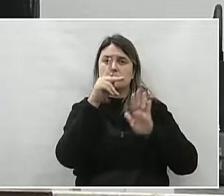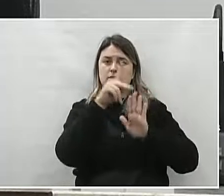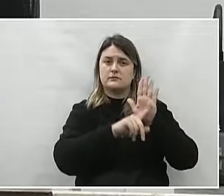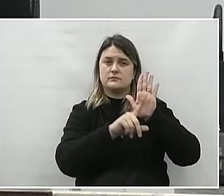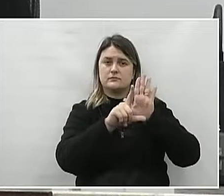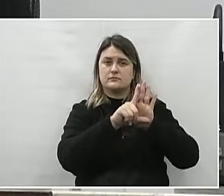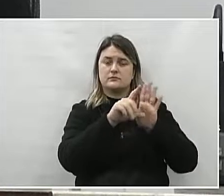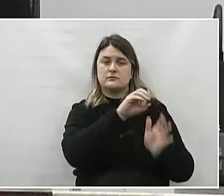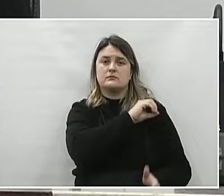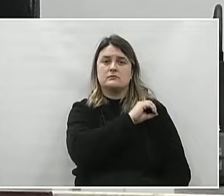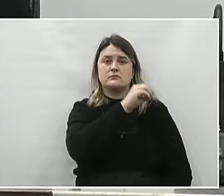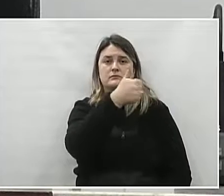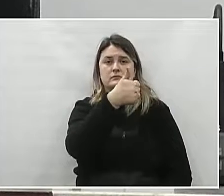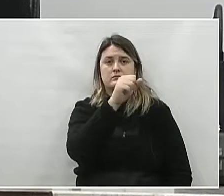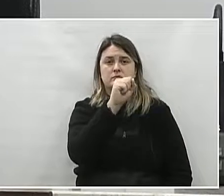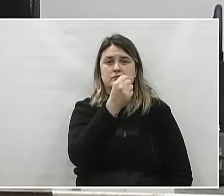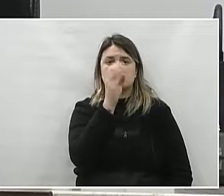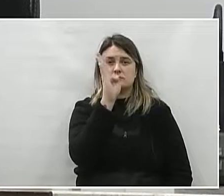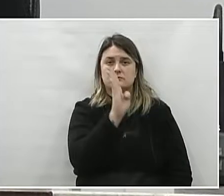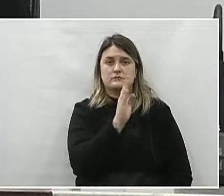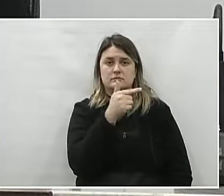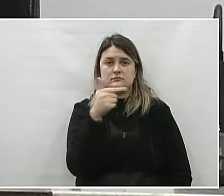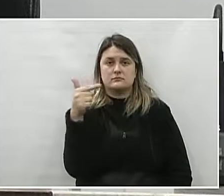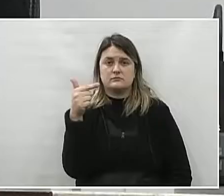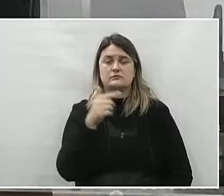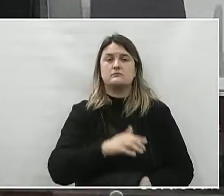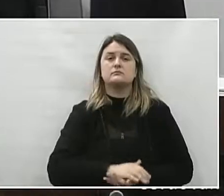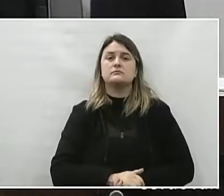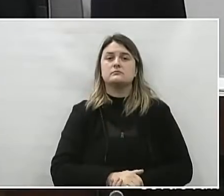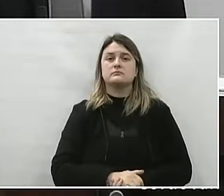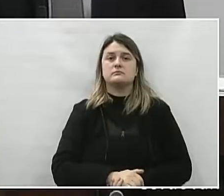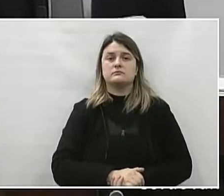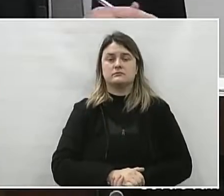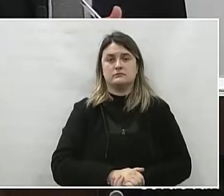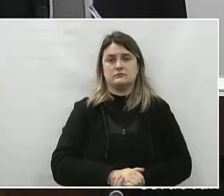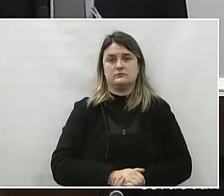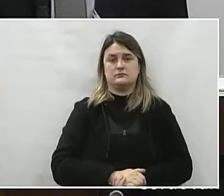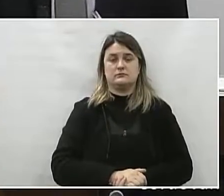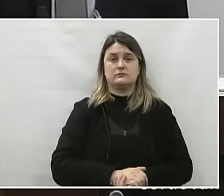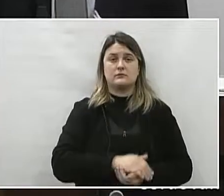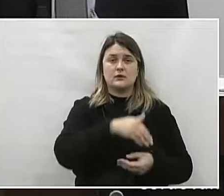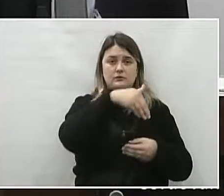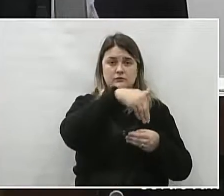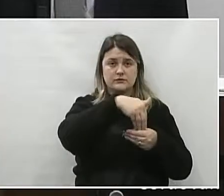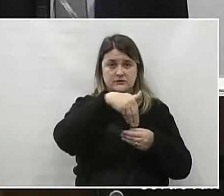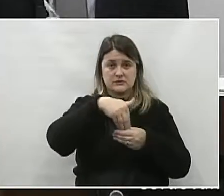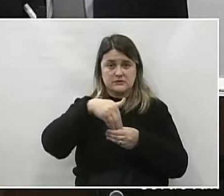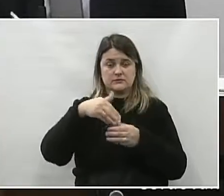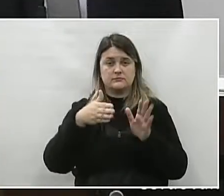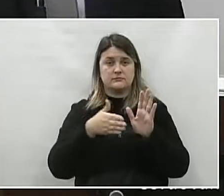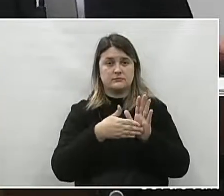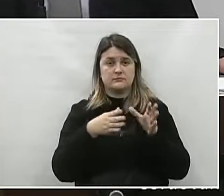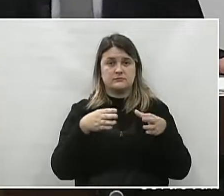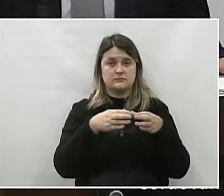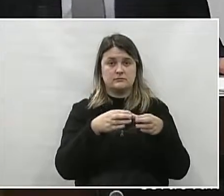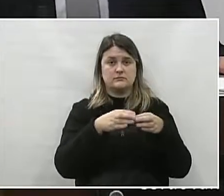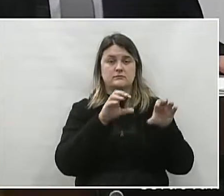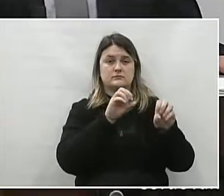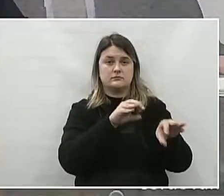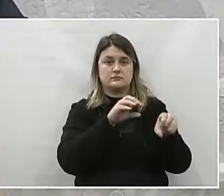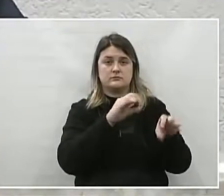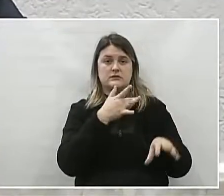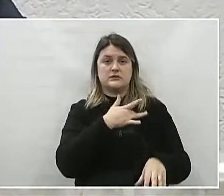ao projeto de lei ordinária número 18 de 2022. Votação do parecer fundamentado da Comissão de